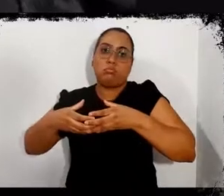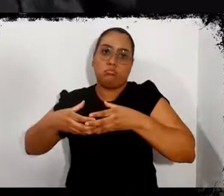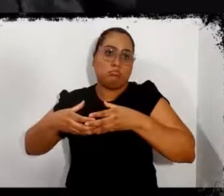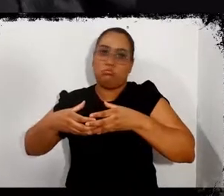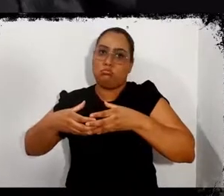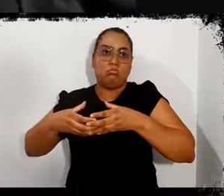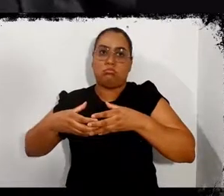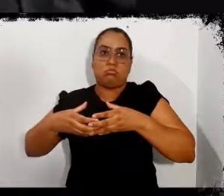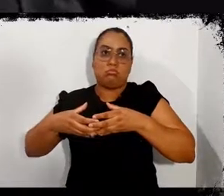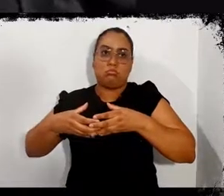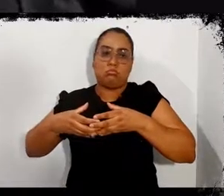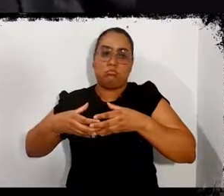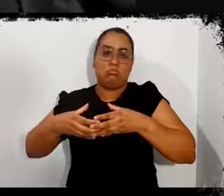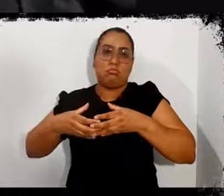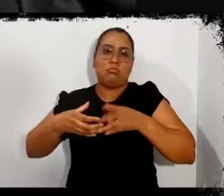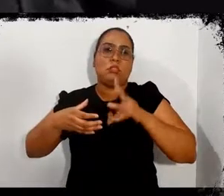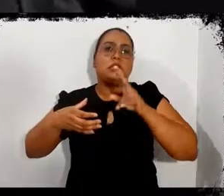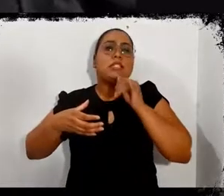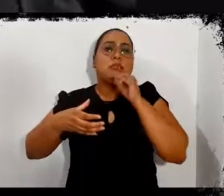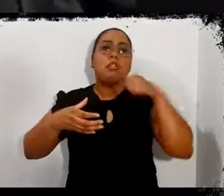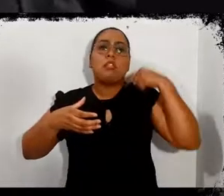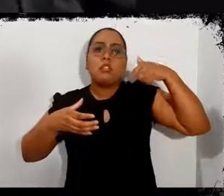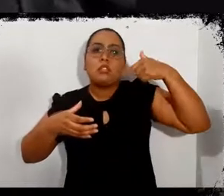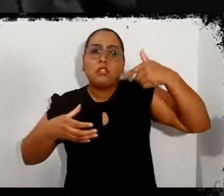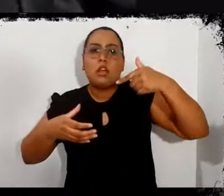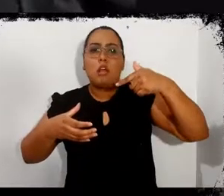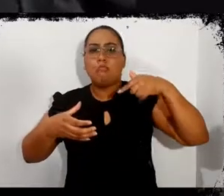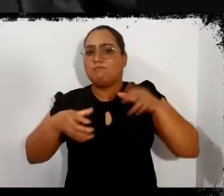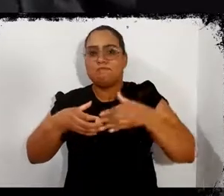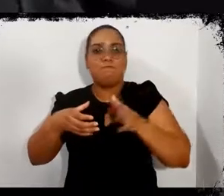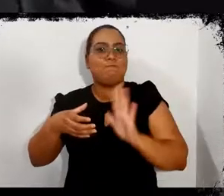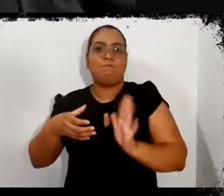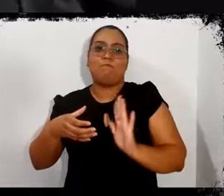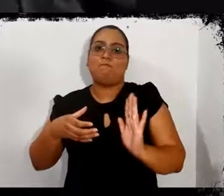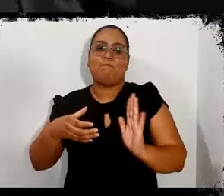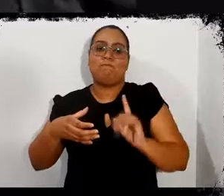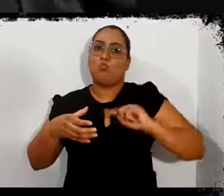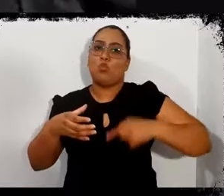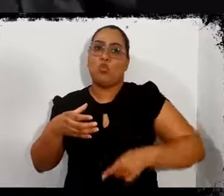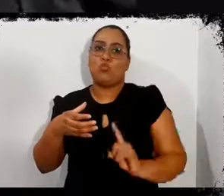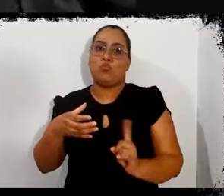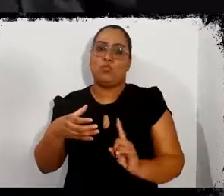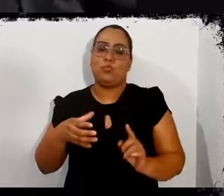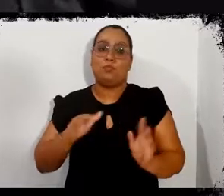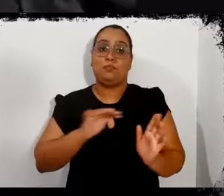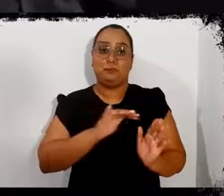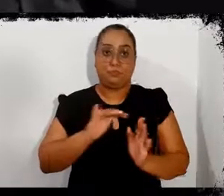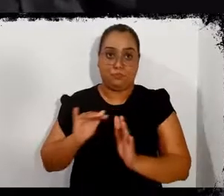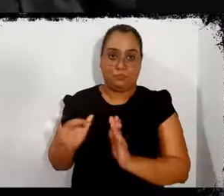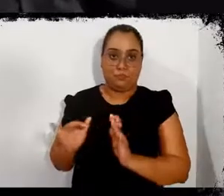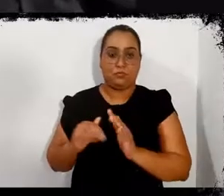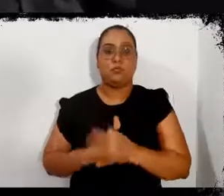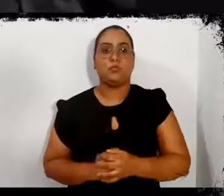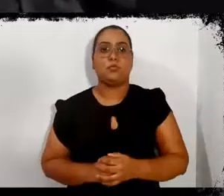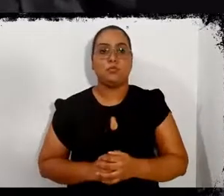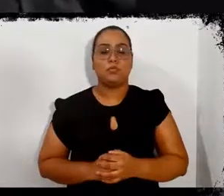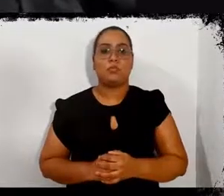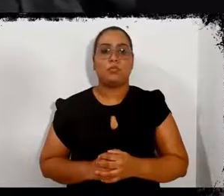valioso material de pesquisa para Carl Gustav Jung, psiquiatra